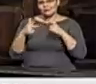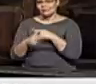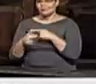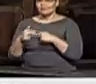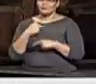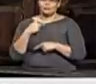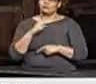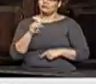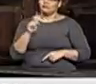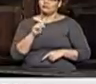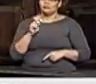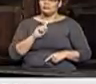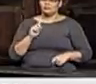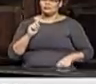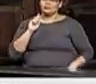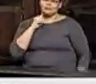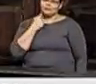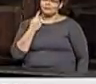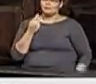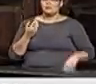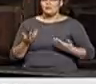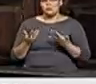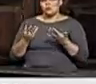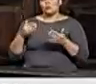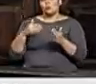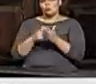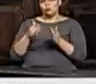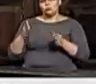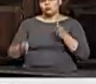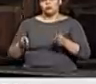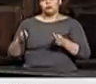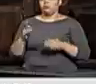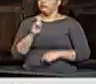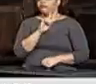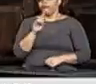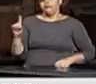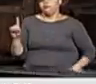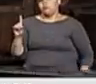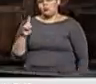no meu último mandato. Não vou.